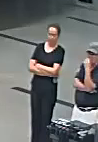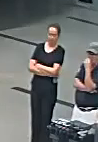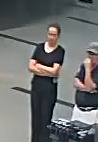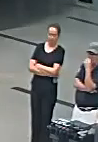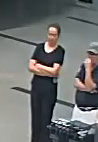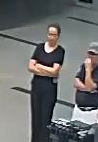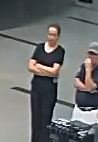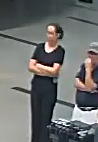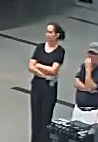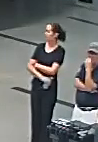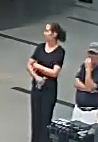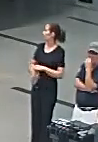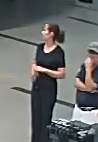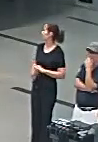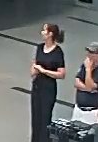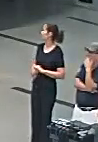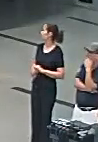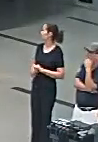casa como